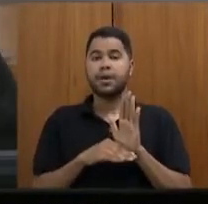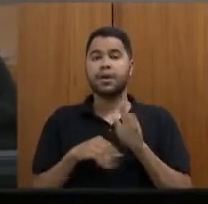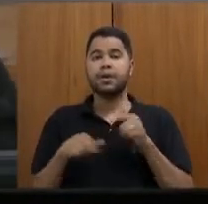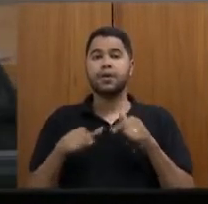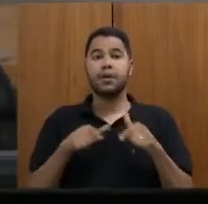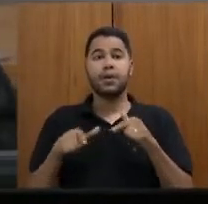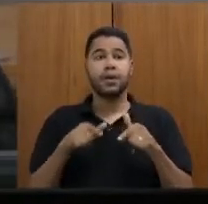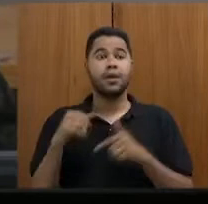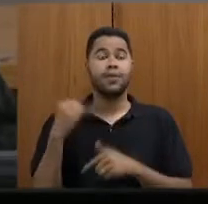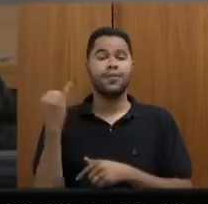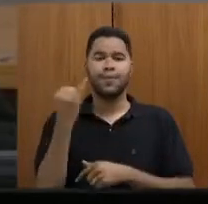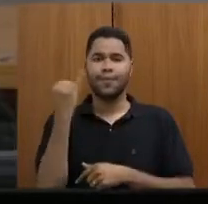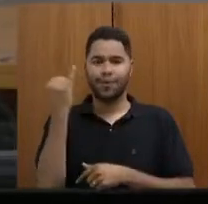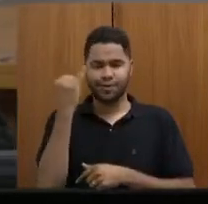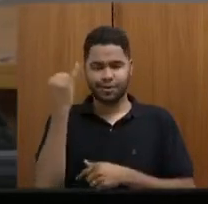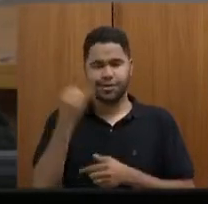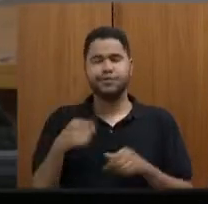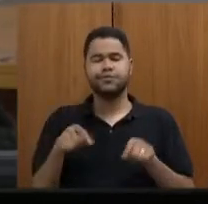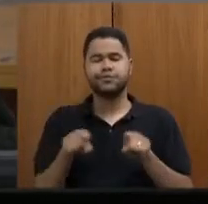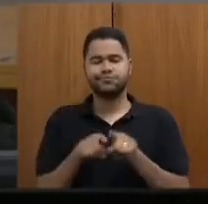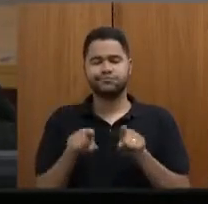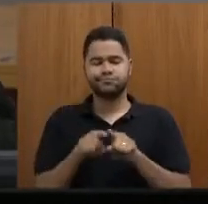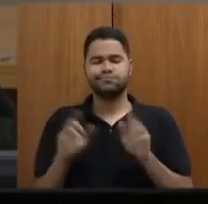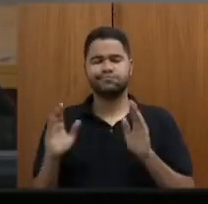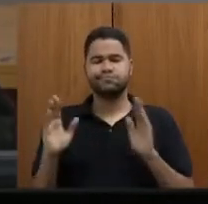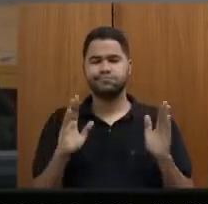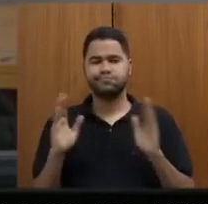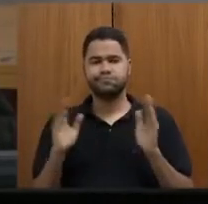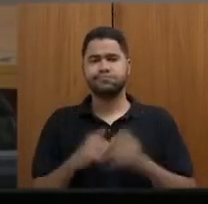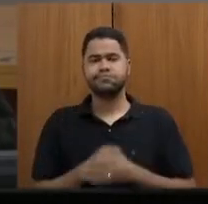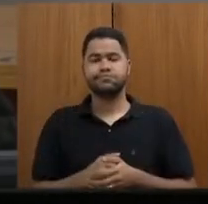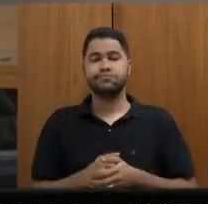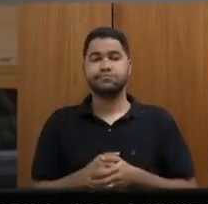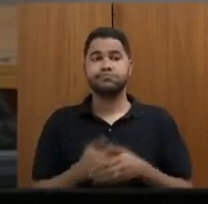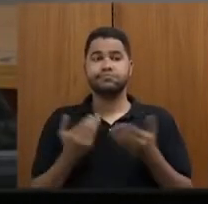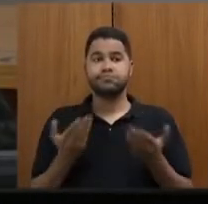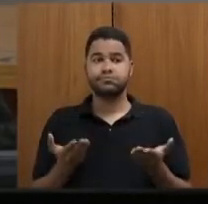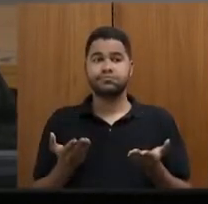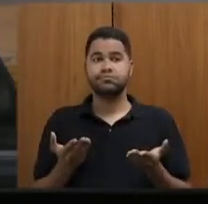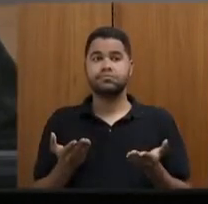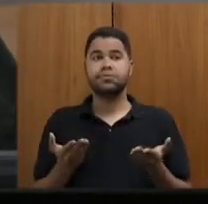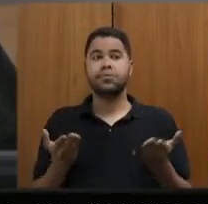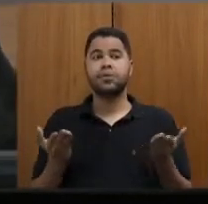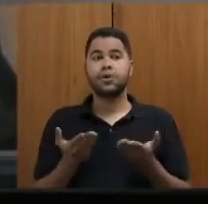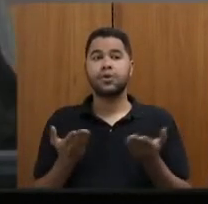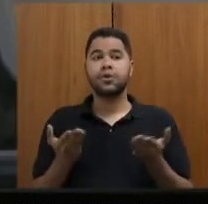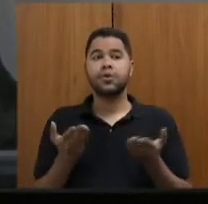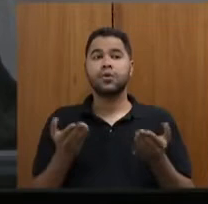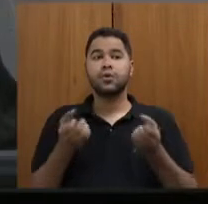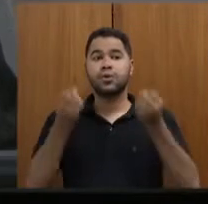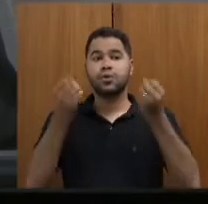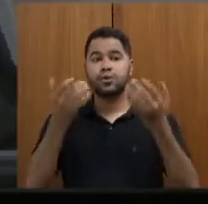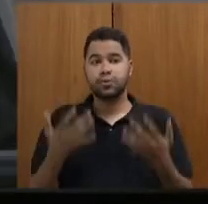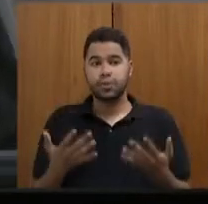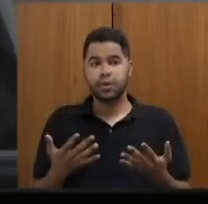política importantíssima, deputada, também nesse momento. E, por fim, queríamos também falar